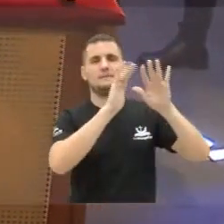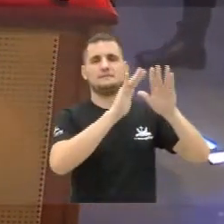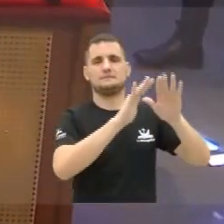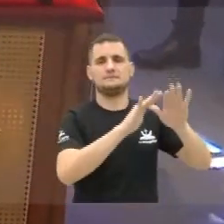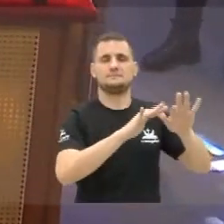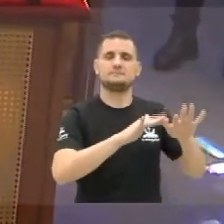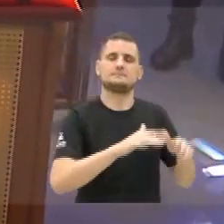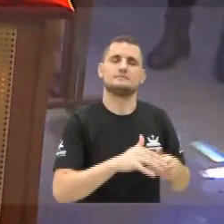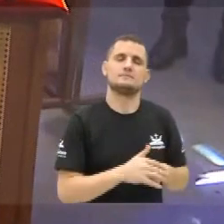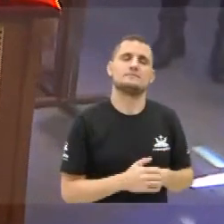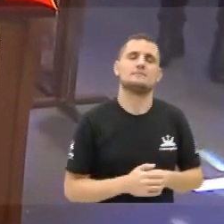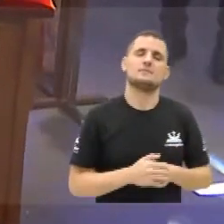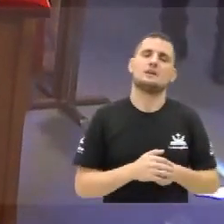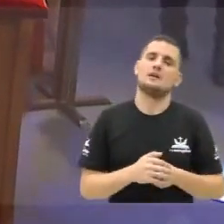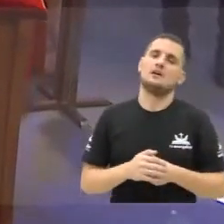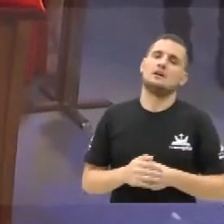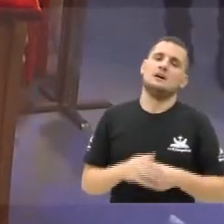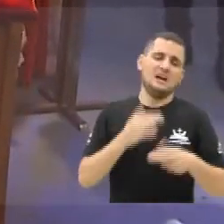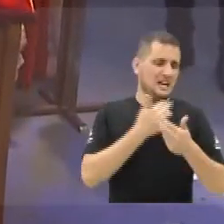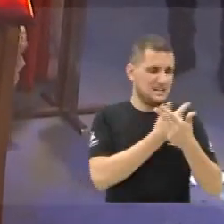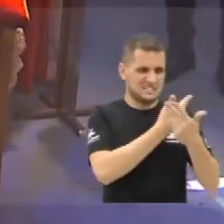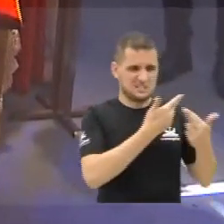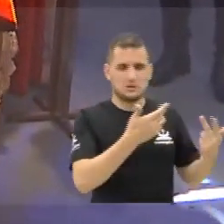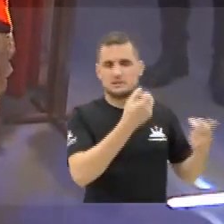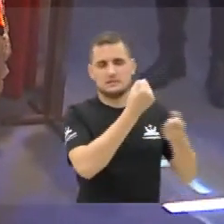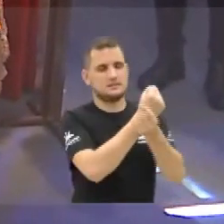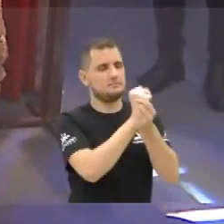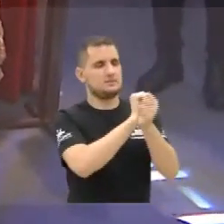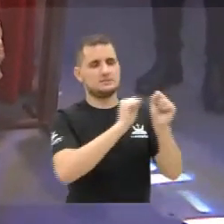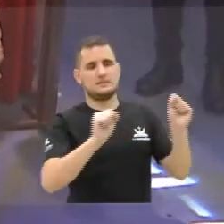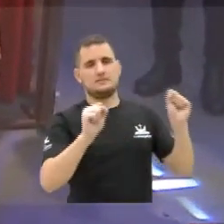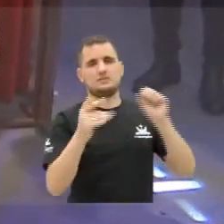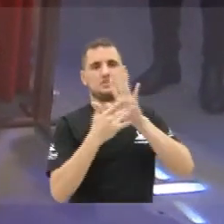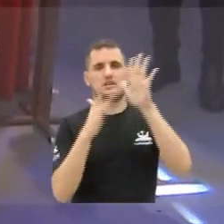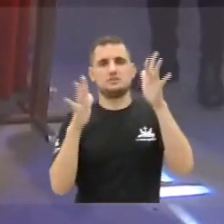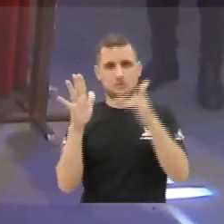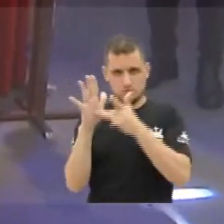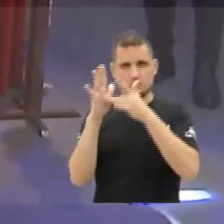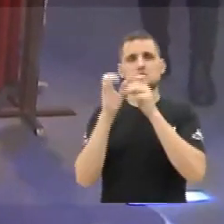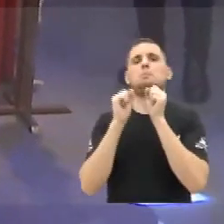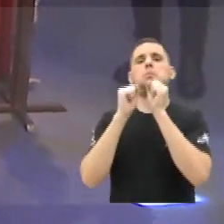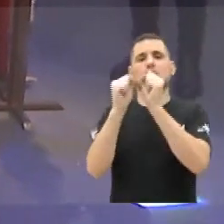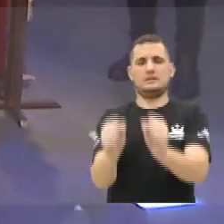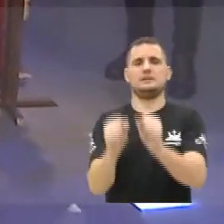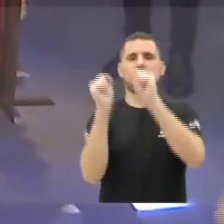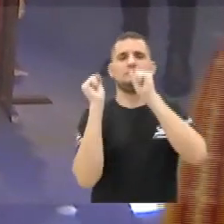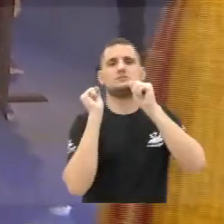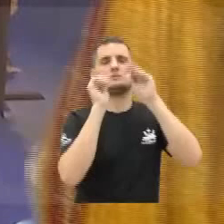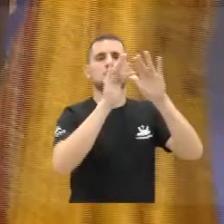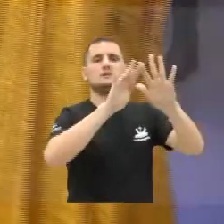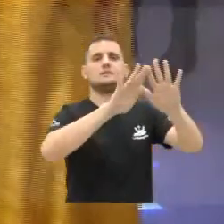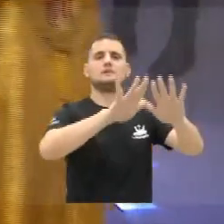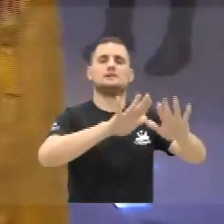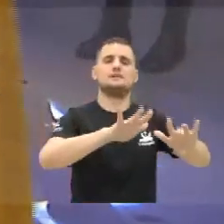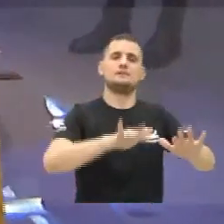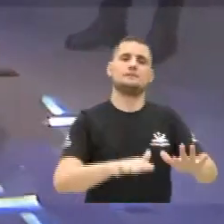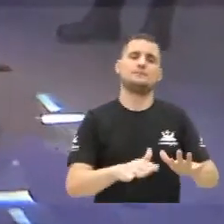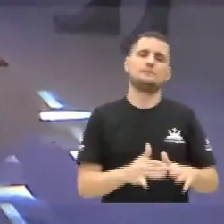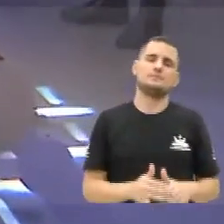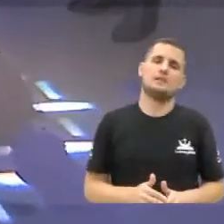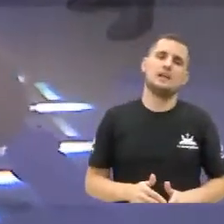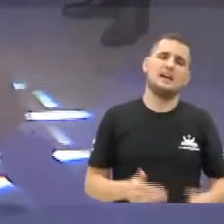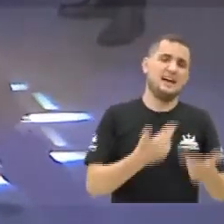o impossível. Vem, Frei. O impossível, vem, Roberto Tamuz, vem, Claudinha. Ele pode realizar.